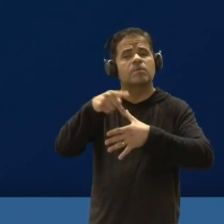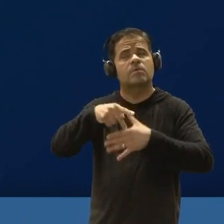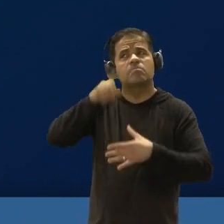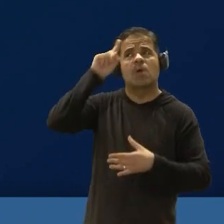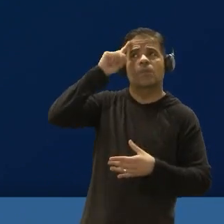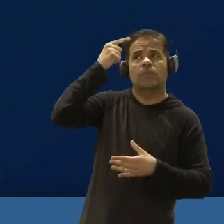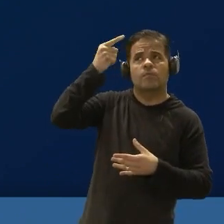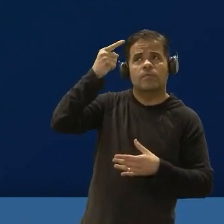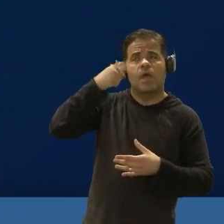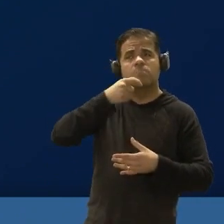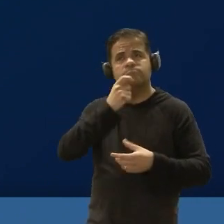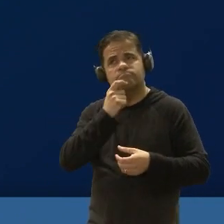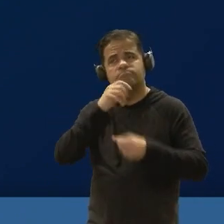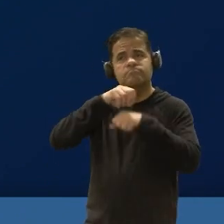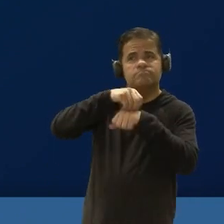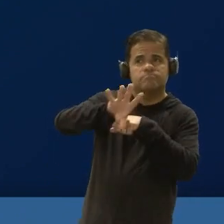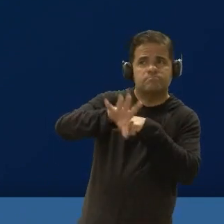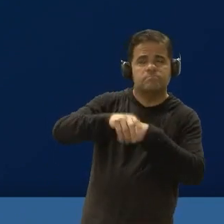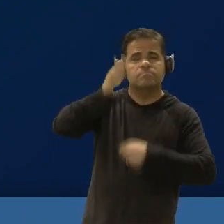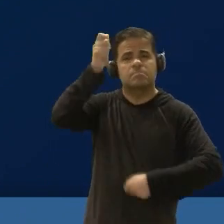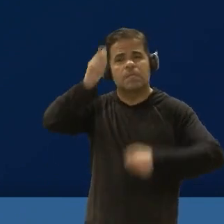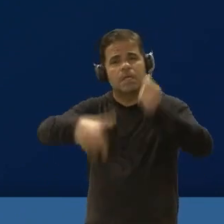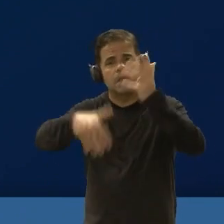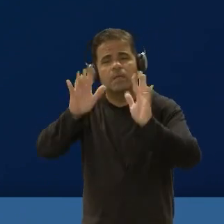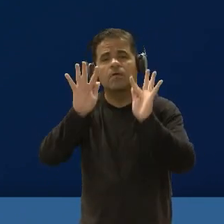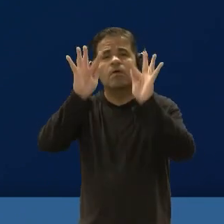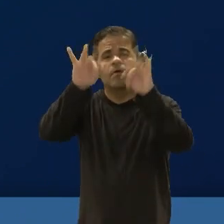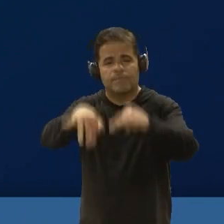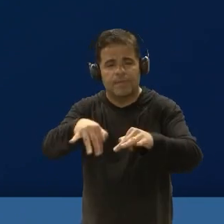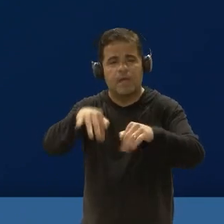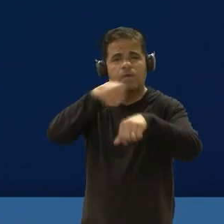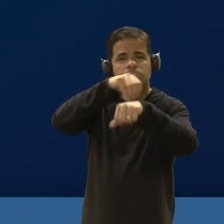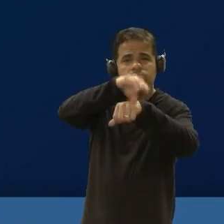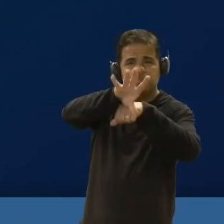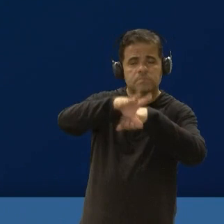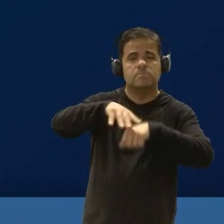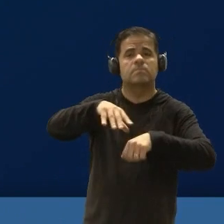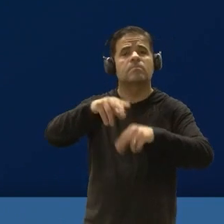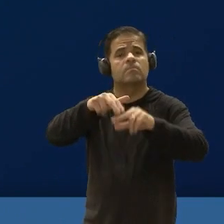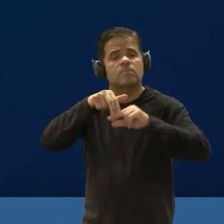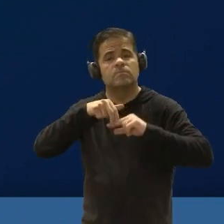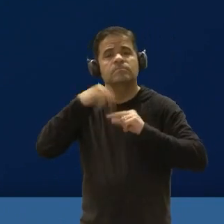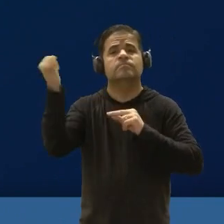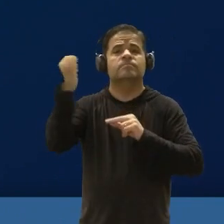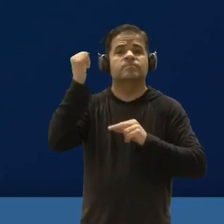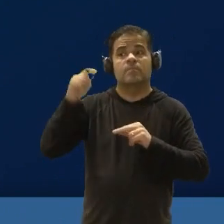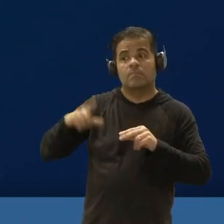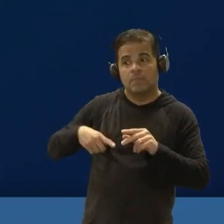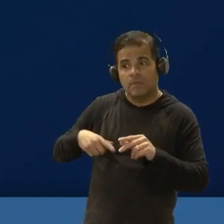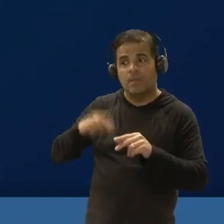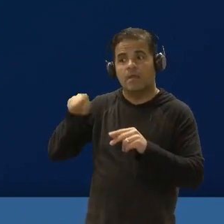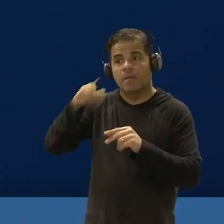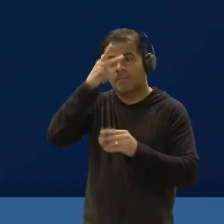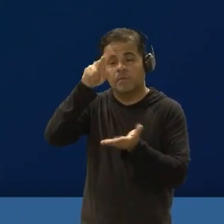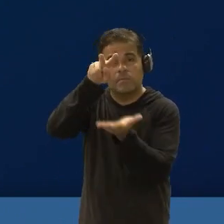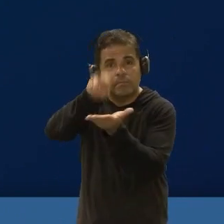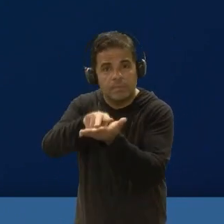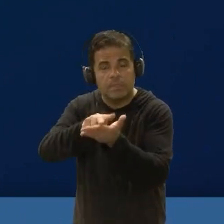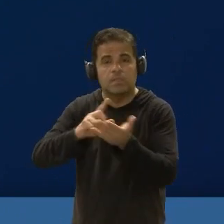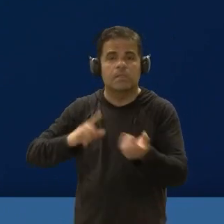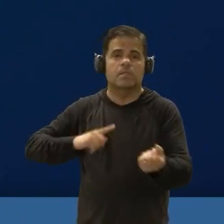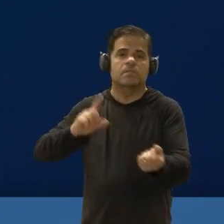dúvida. Eu deixei a proteína para falar um pouquinho mais para o final, justamente pela importância que ela tem no paciente com